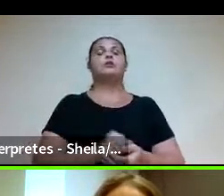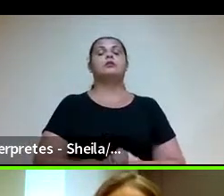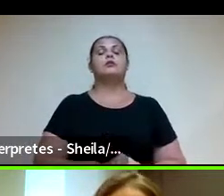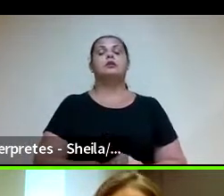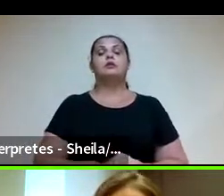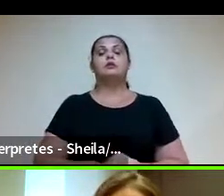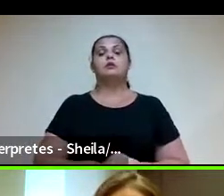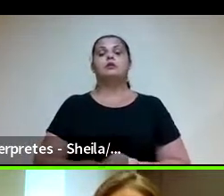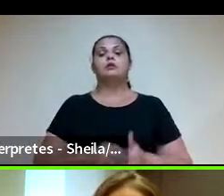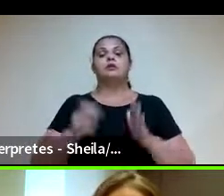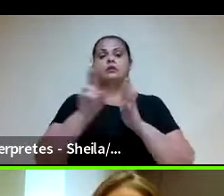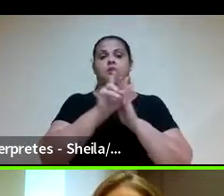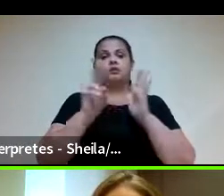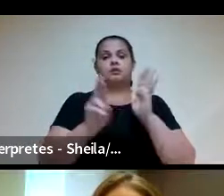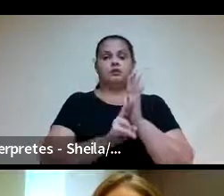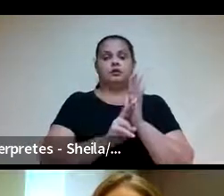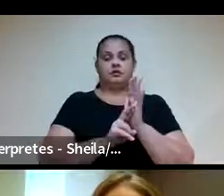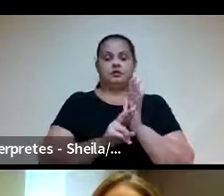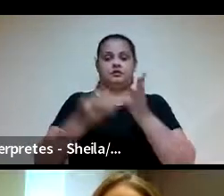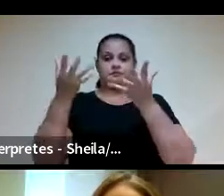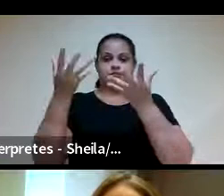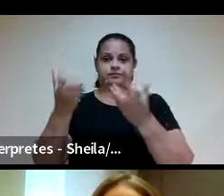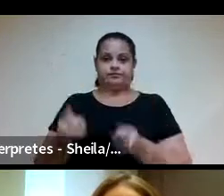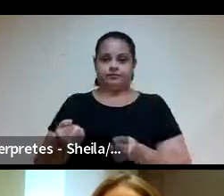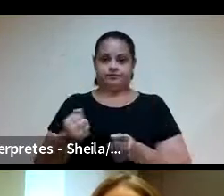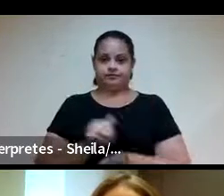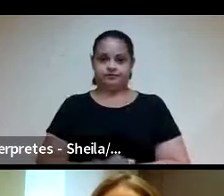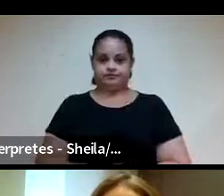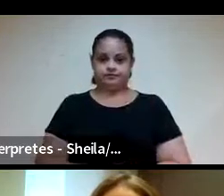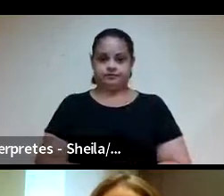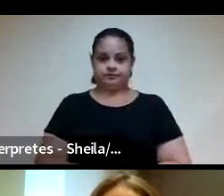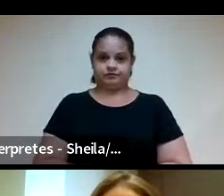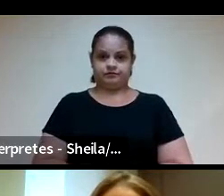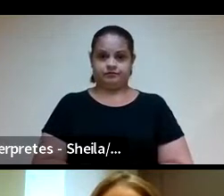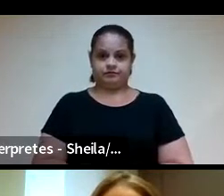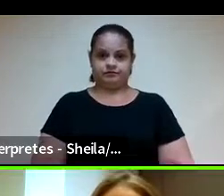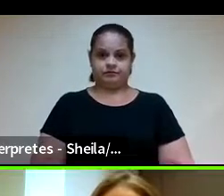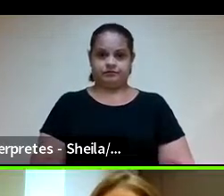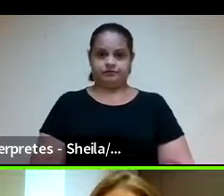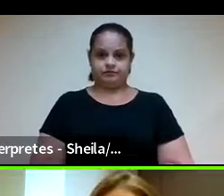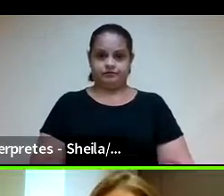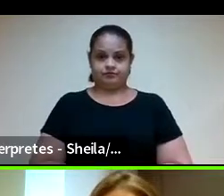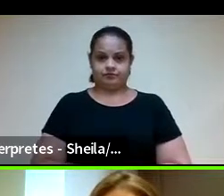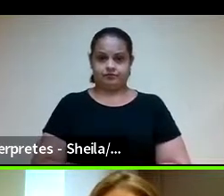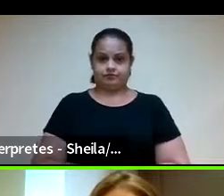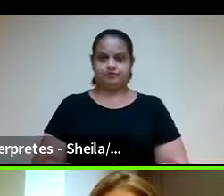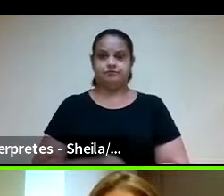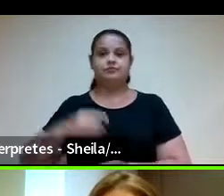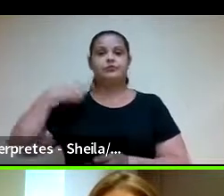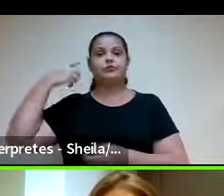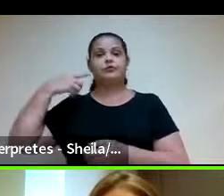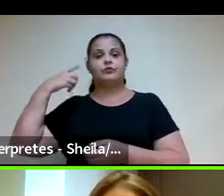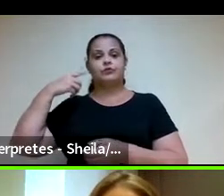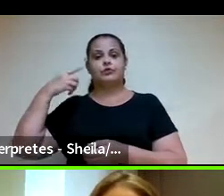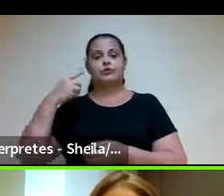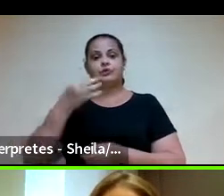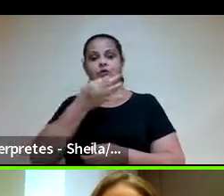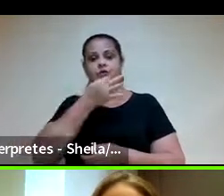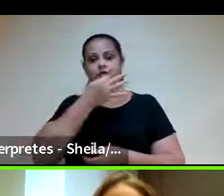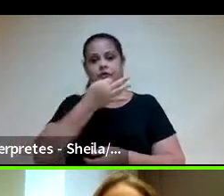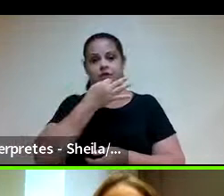ID 106-19-522. É o relatório, senhor presidente. Aprovado. Prossiga, doutor. O advogado vai fazer a sustentação? Correto.